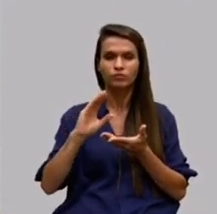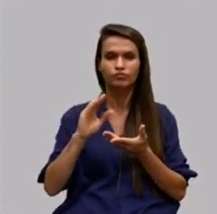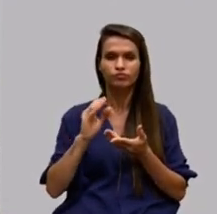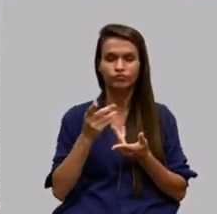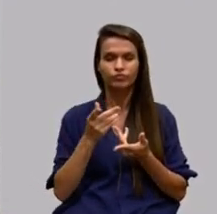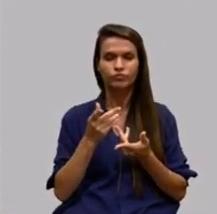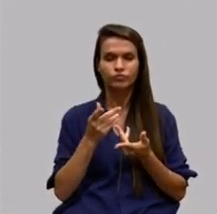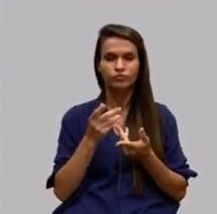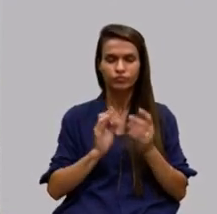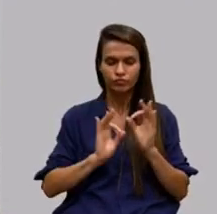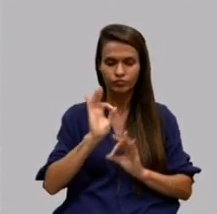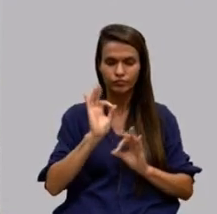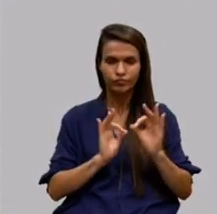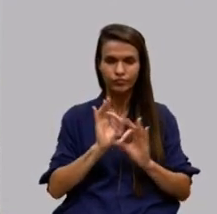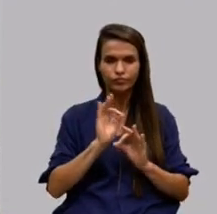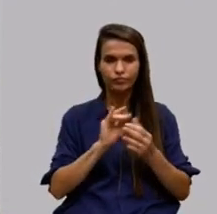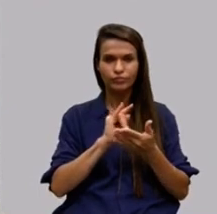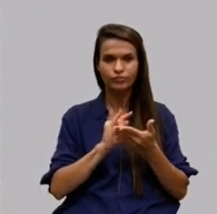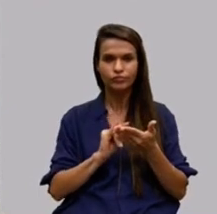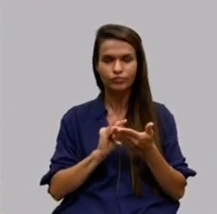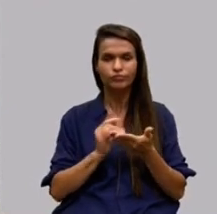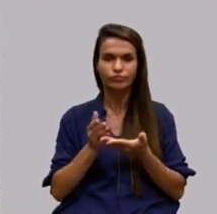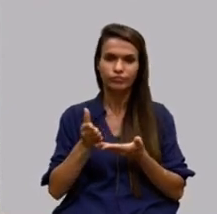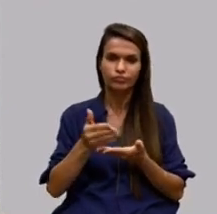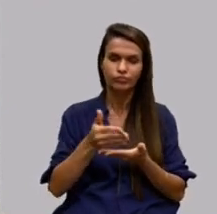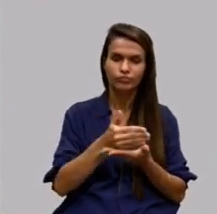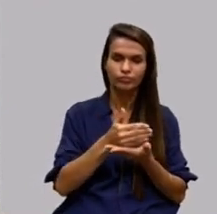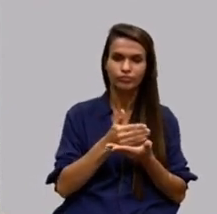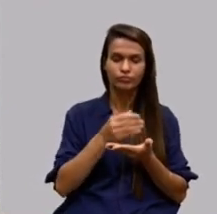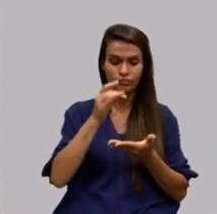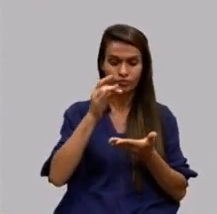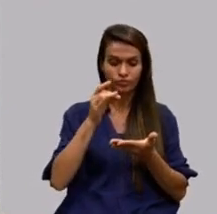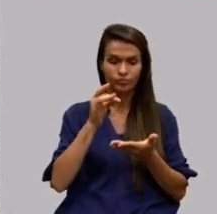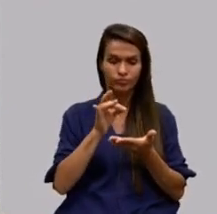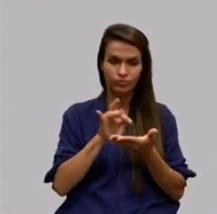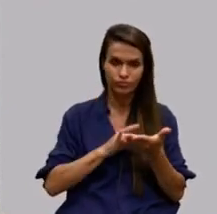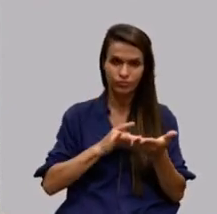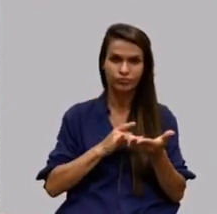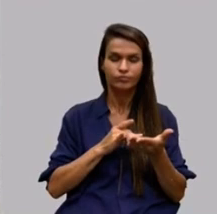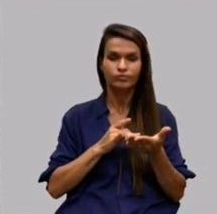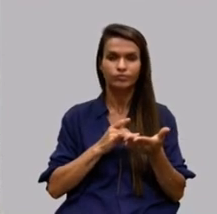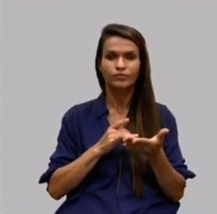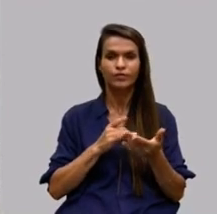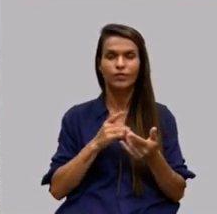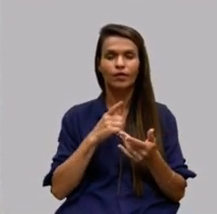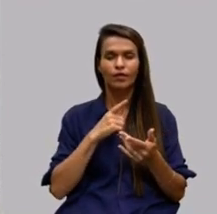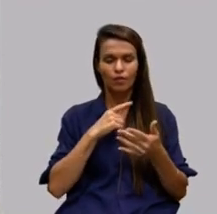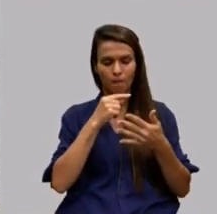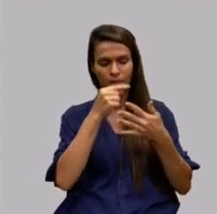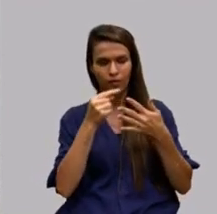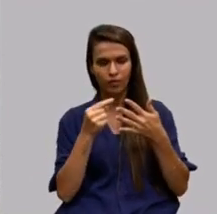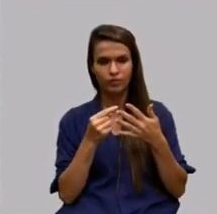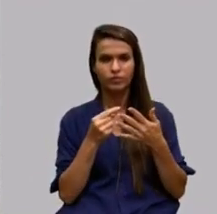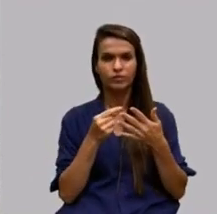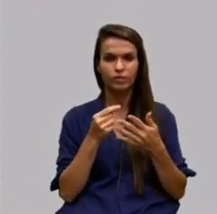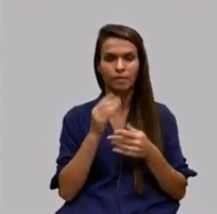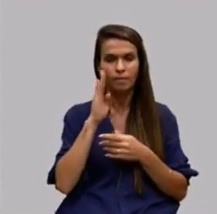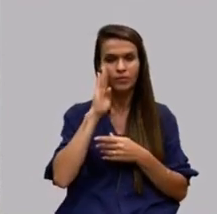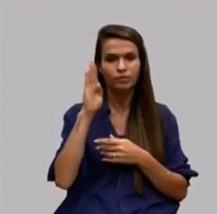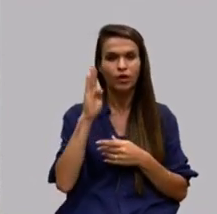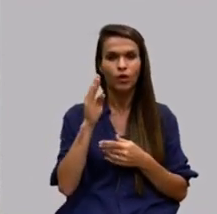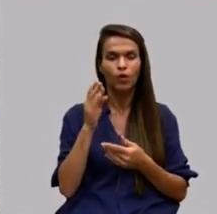das parcelas de amortizações desde a assinatura, com base nas seguintes premissas. Proibição da cobrança de